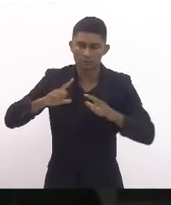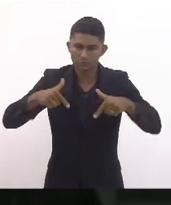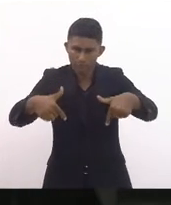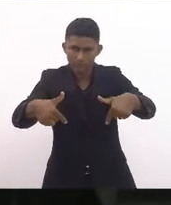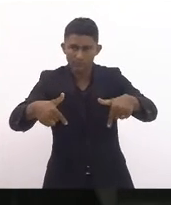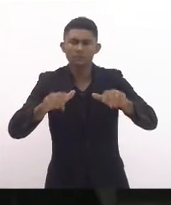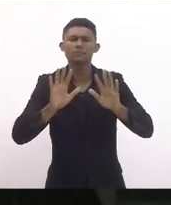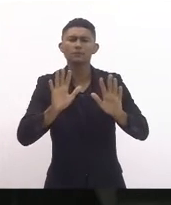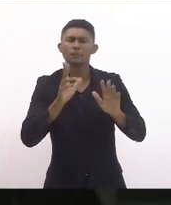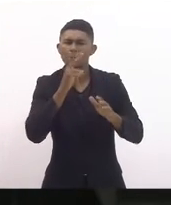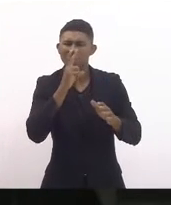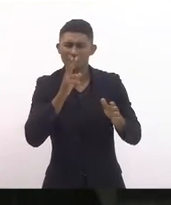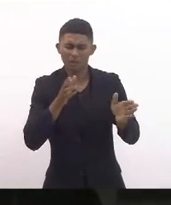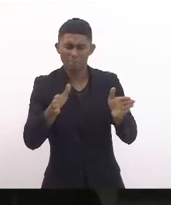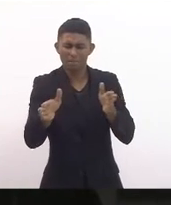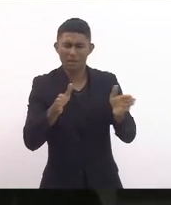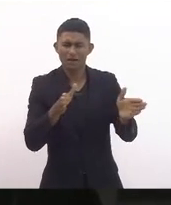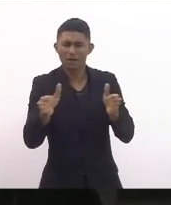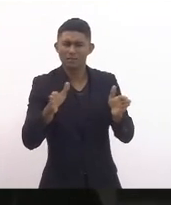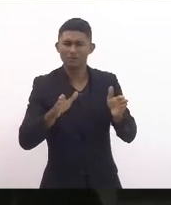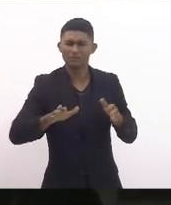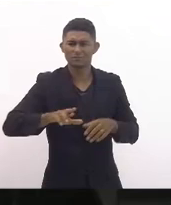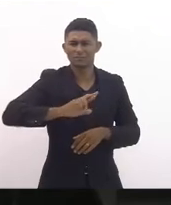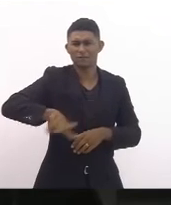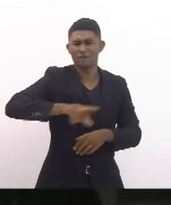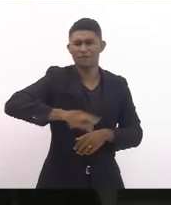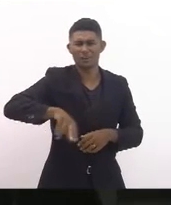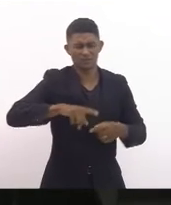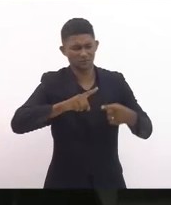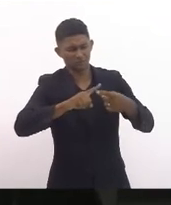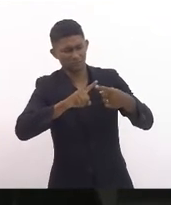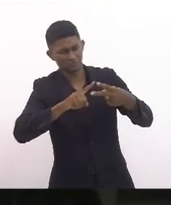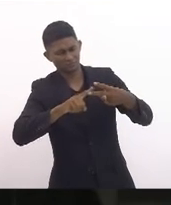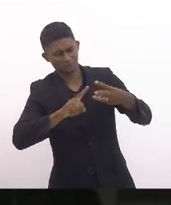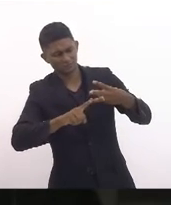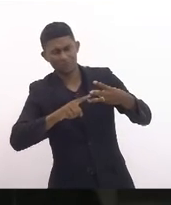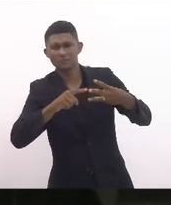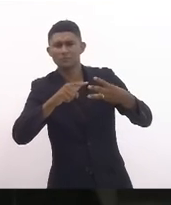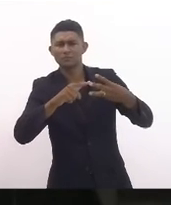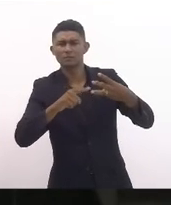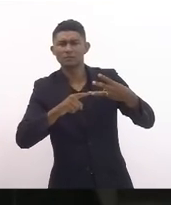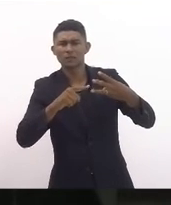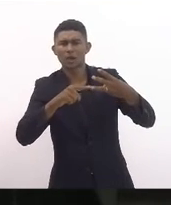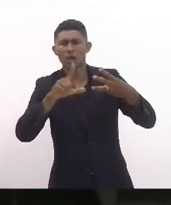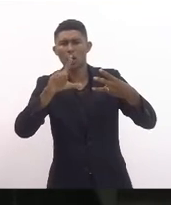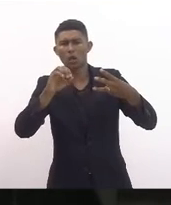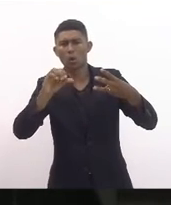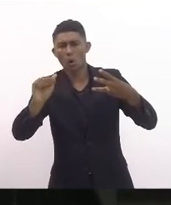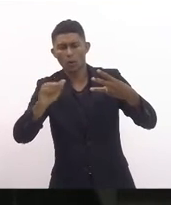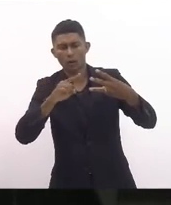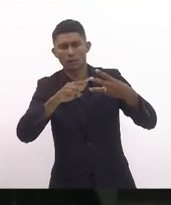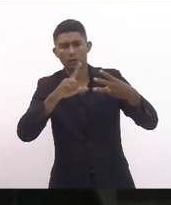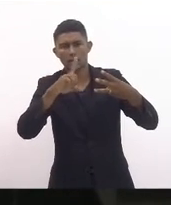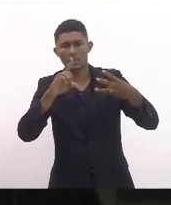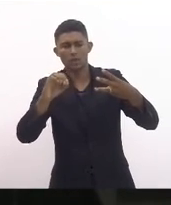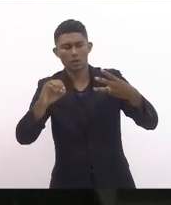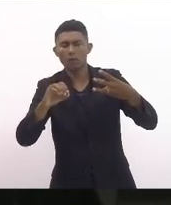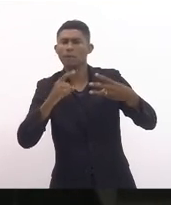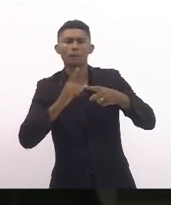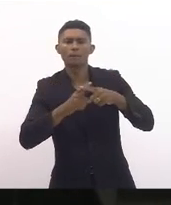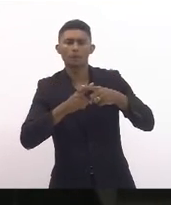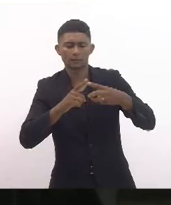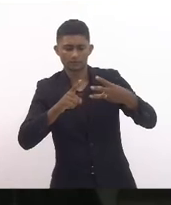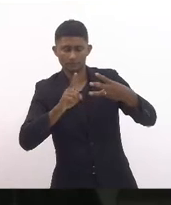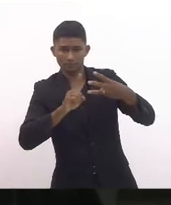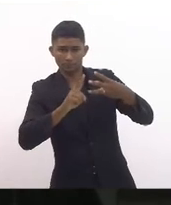de prazo da pílula da pele de exatamente aprovada LD a